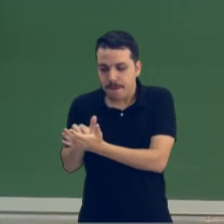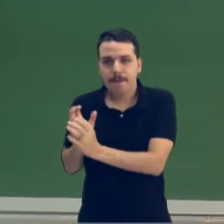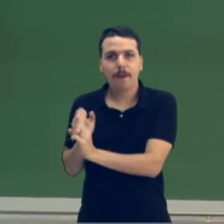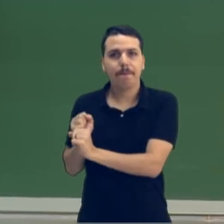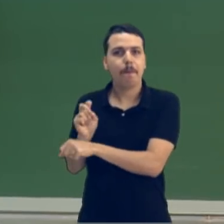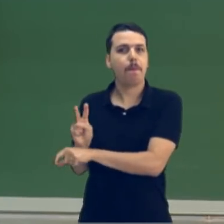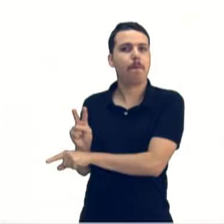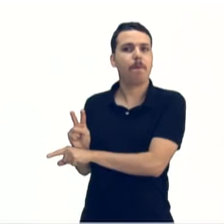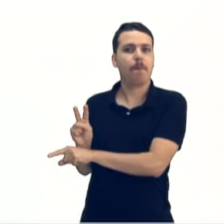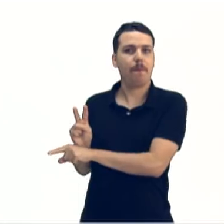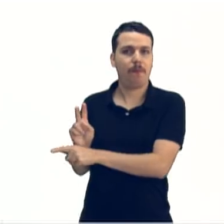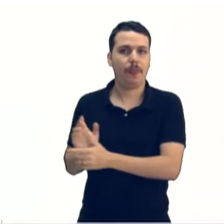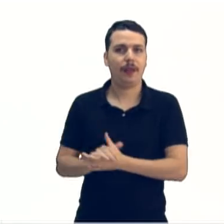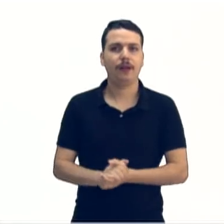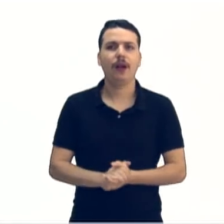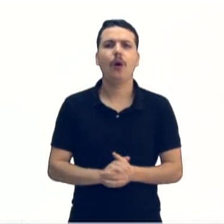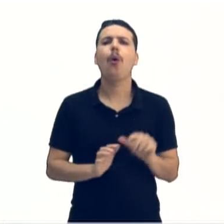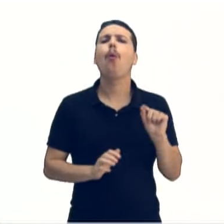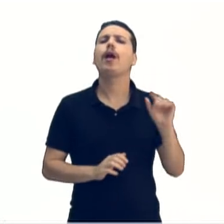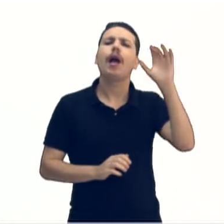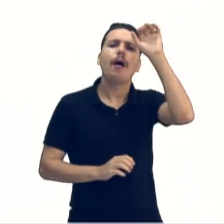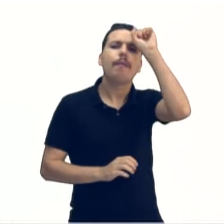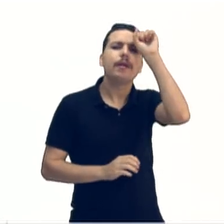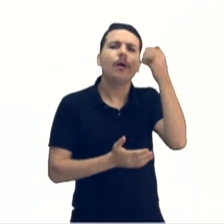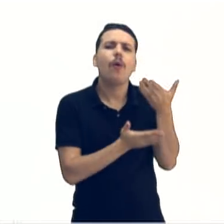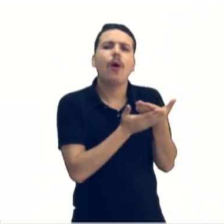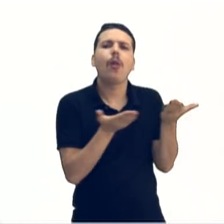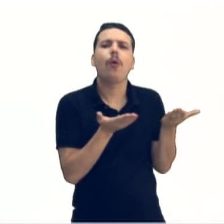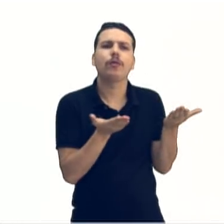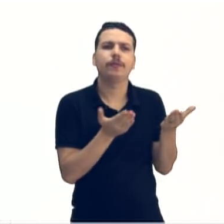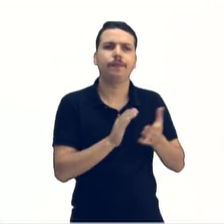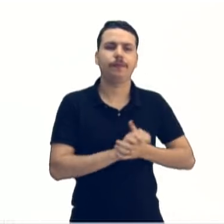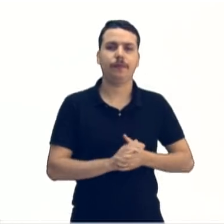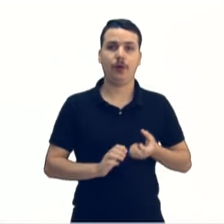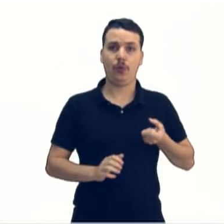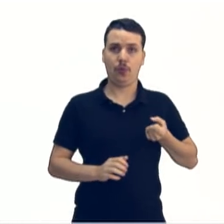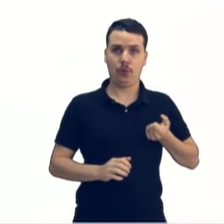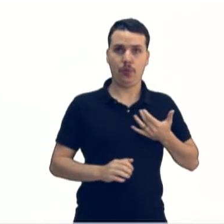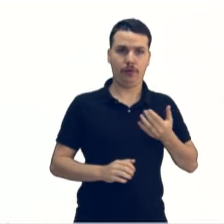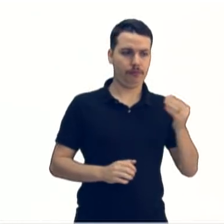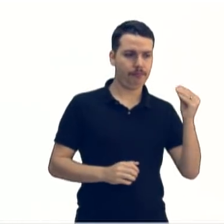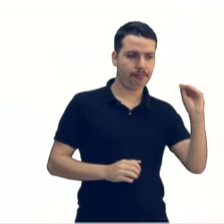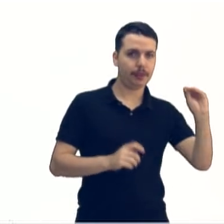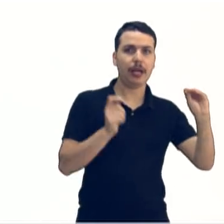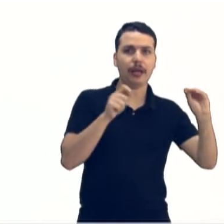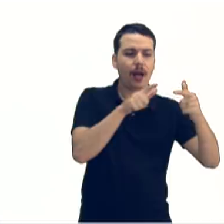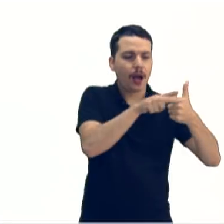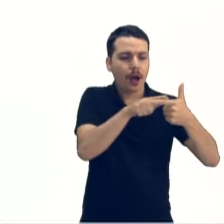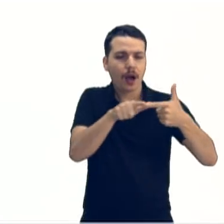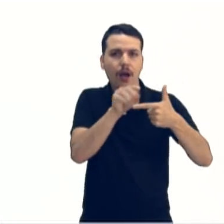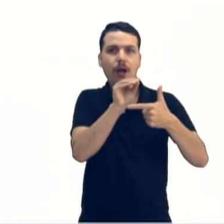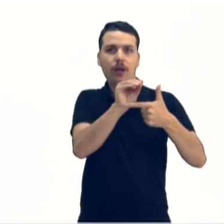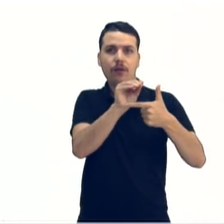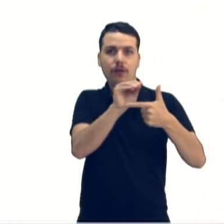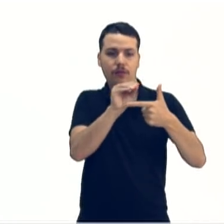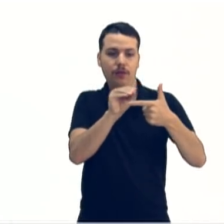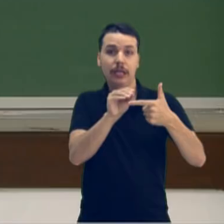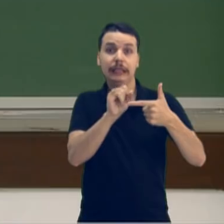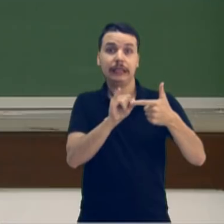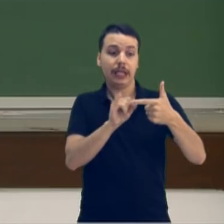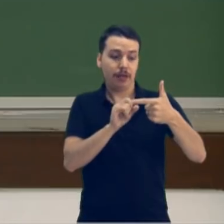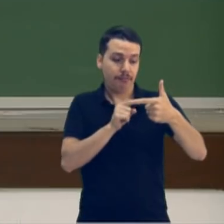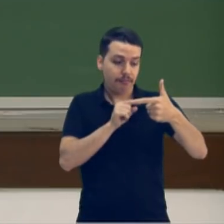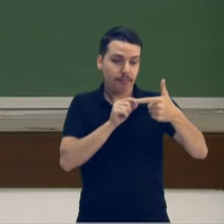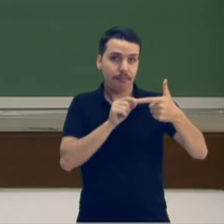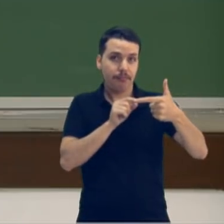ok? O que aprendemos nessa aula? Um número é divisível por outro quando a divisão é exata.